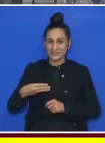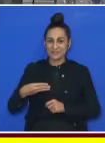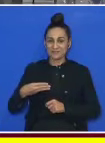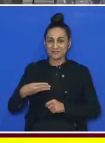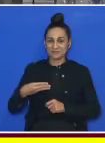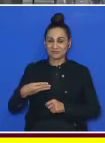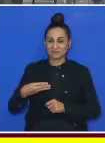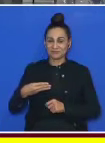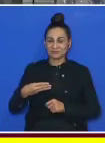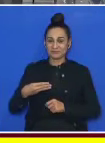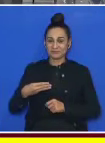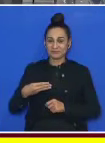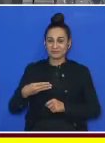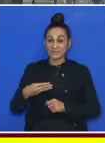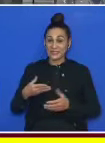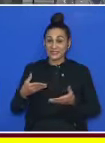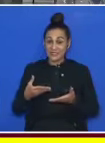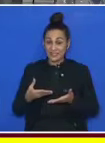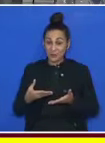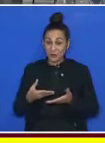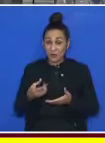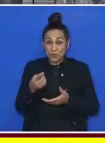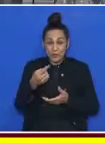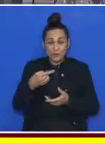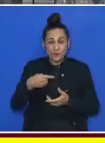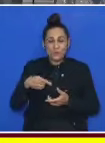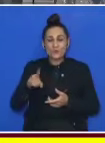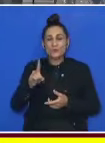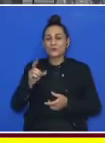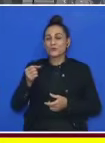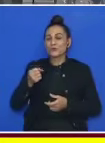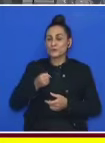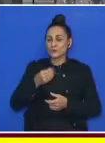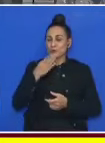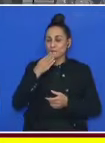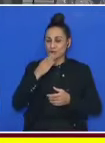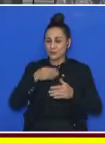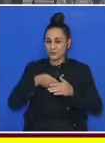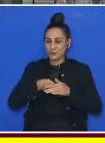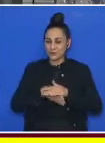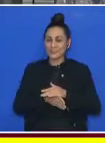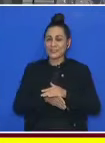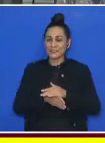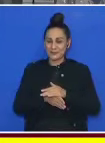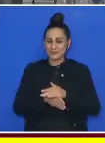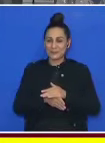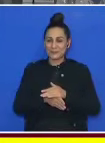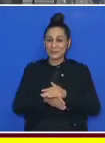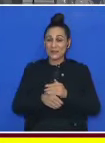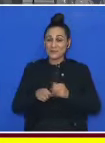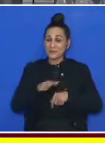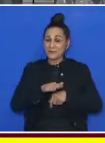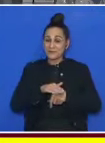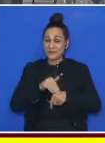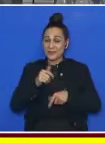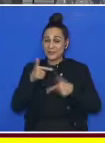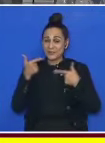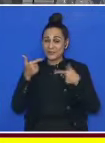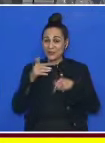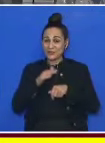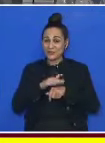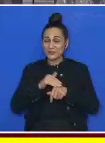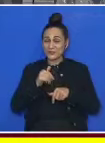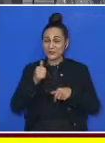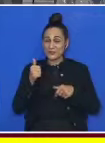13. E agora, o sétimo e último número da Time Mania. Vem sorte, vem sorte.